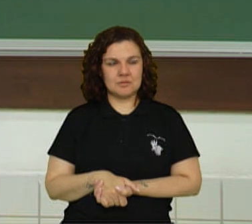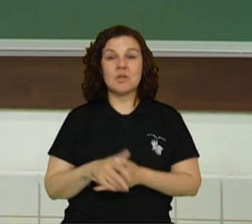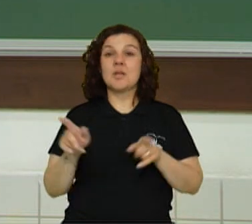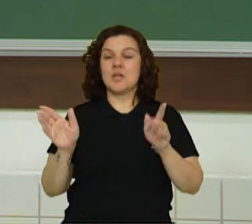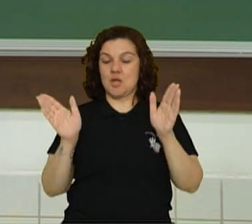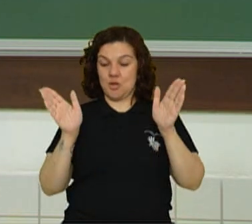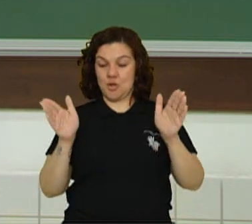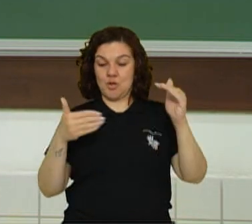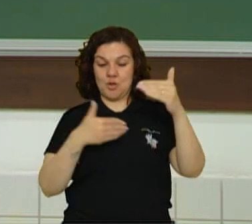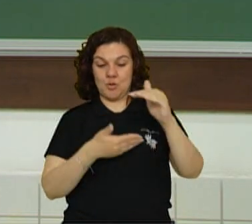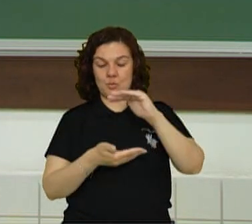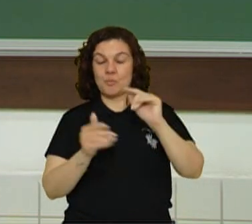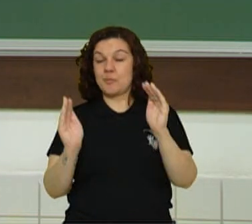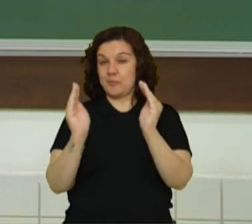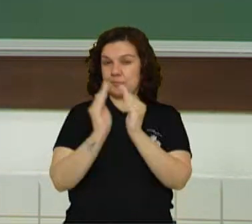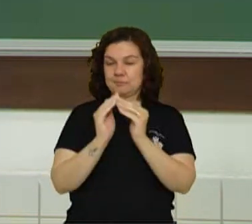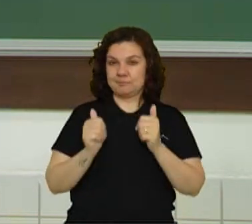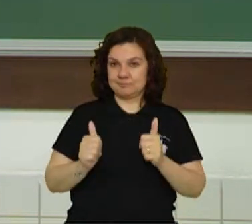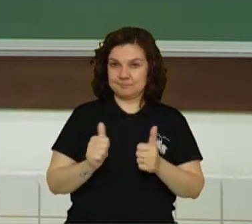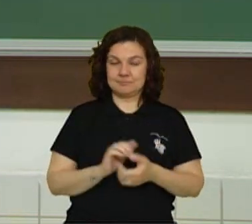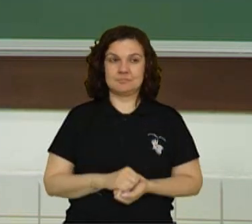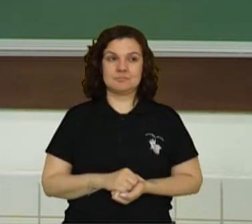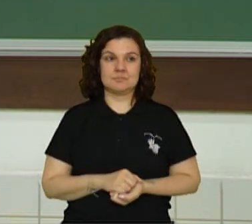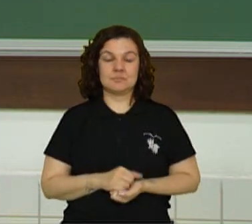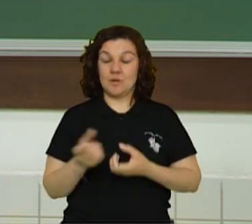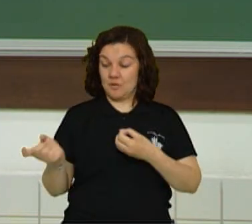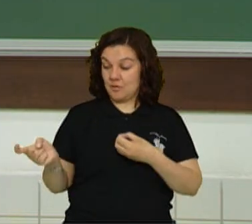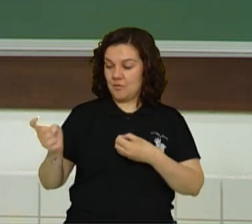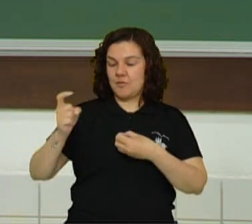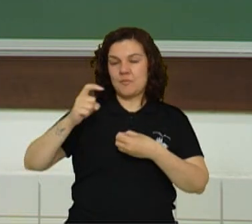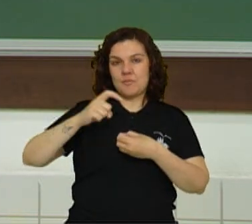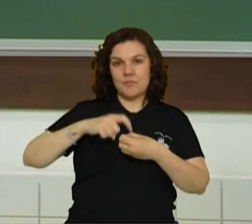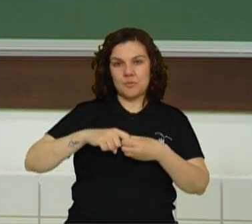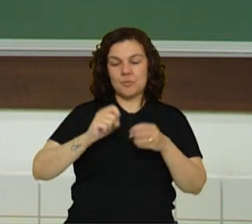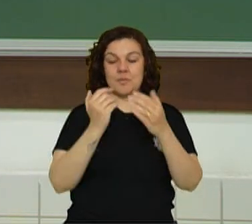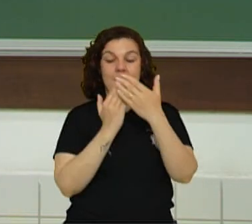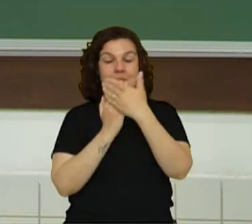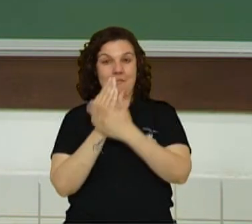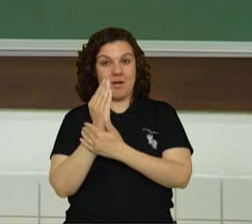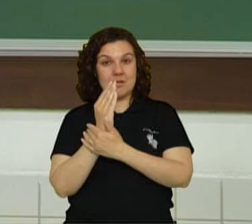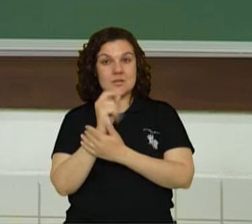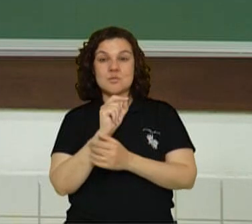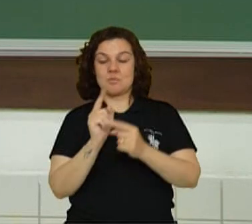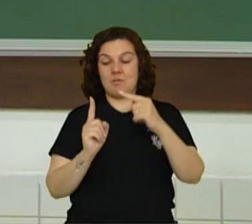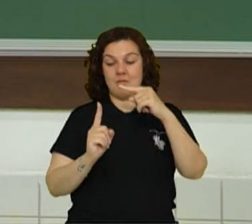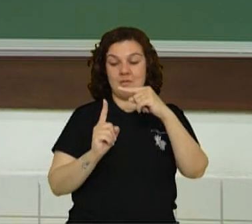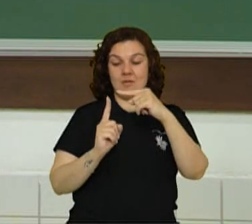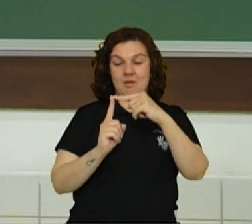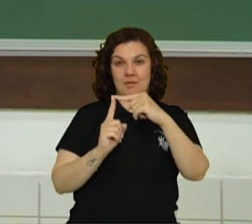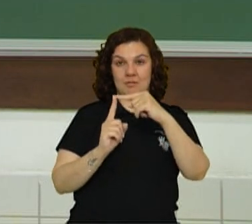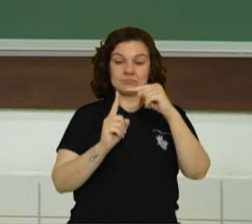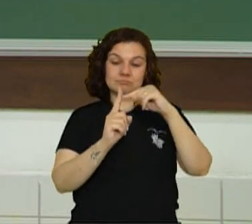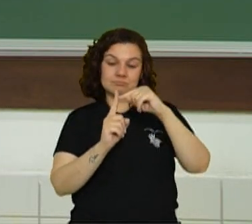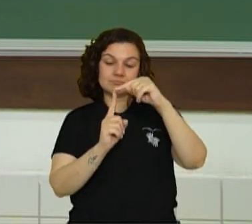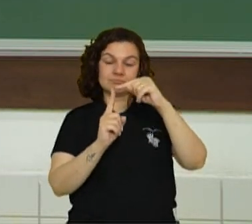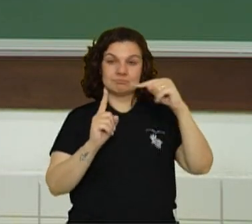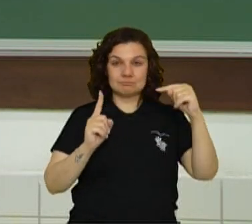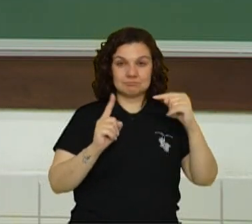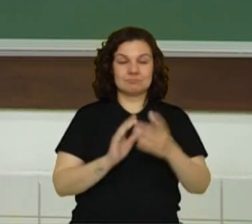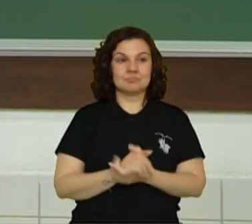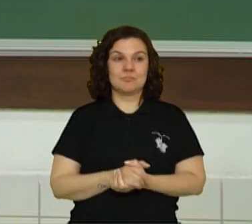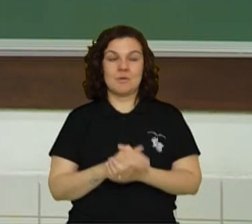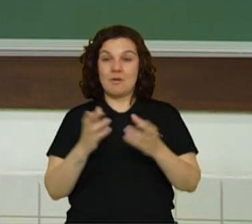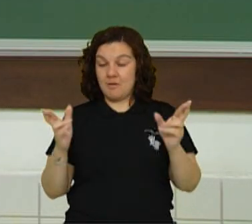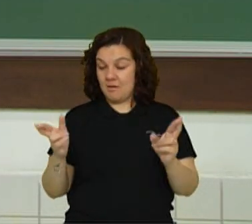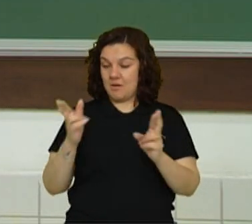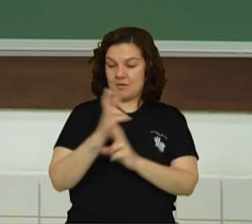e do octaedro, certo? Retomamos o que é face, o que é aresta e o que é vértice. A